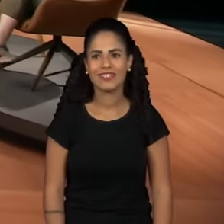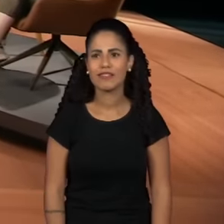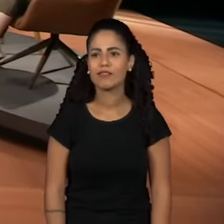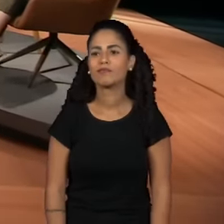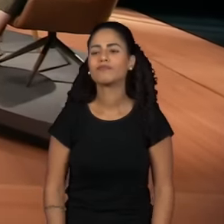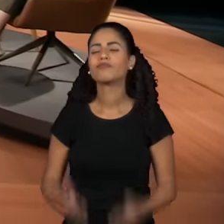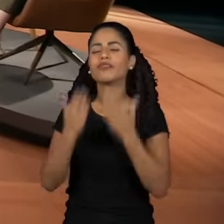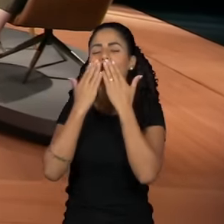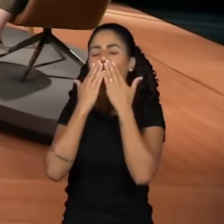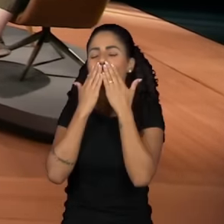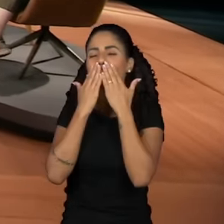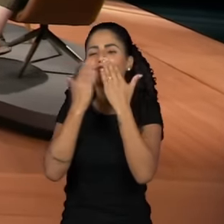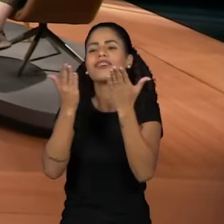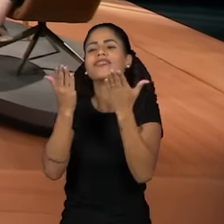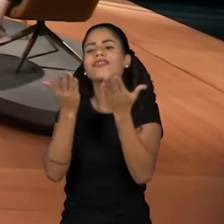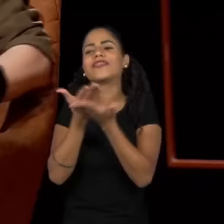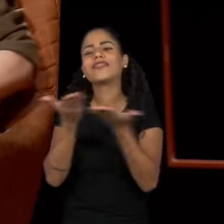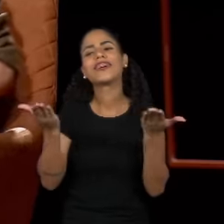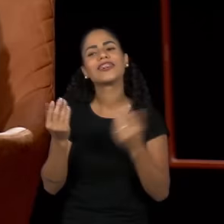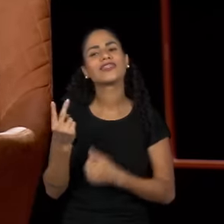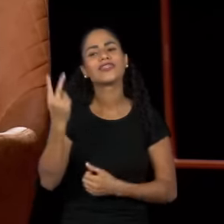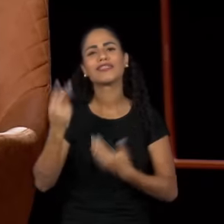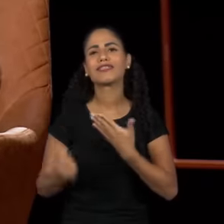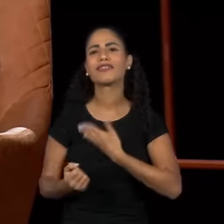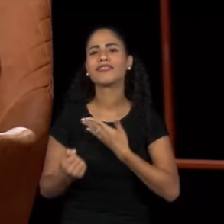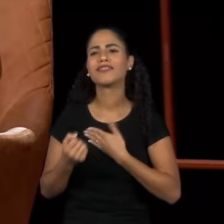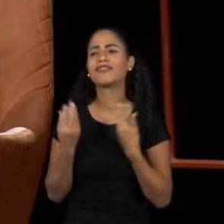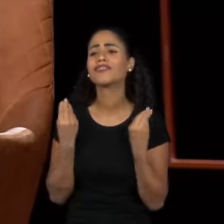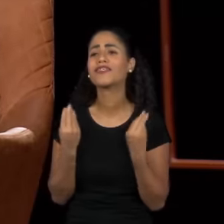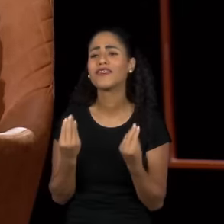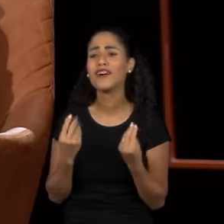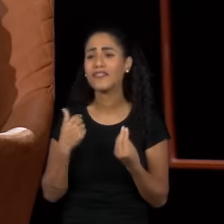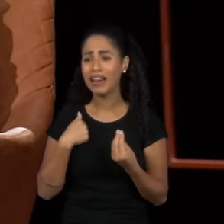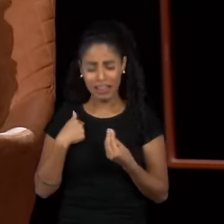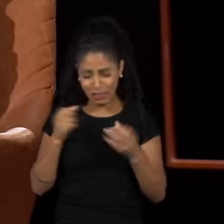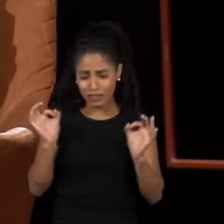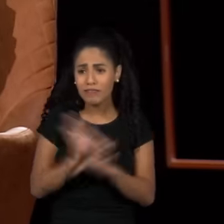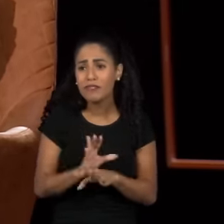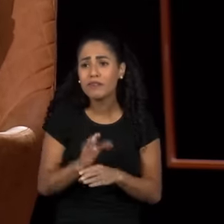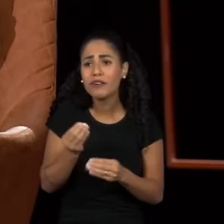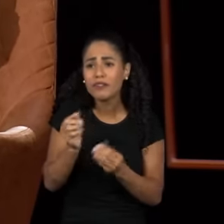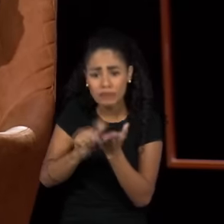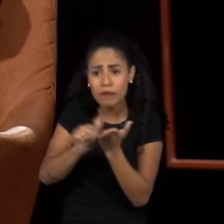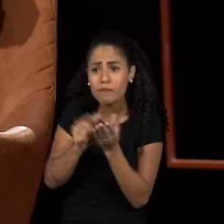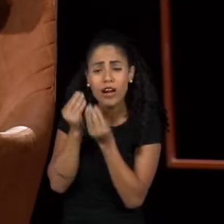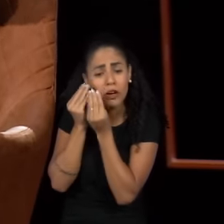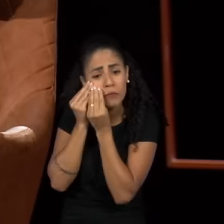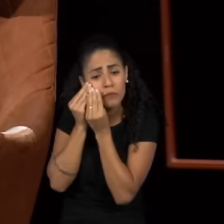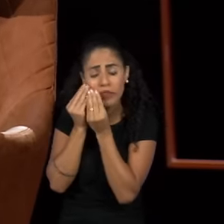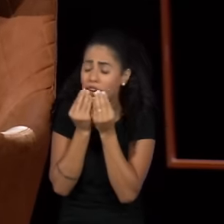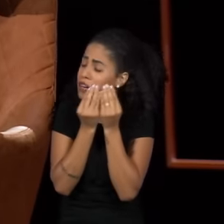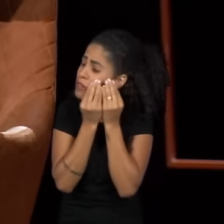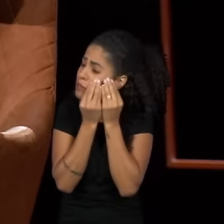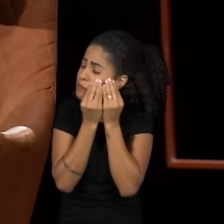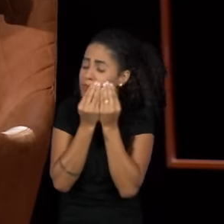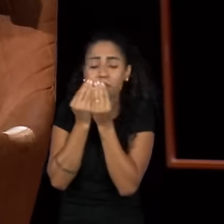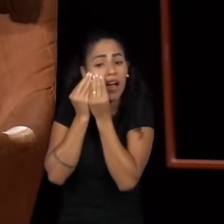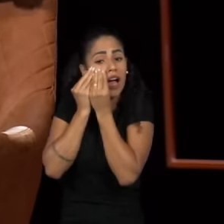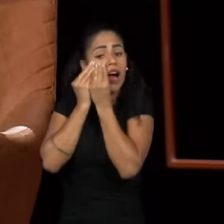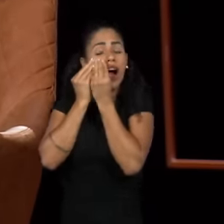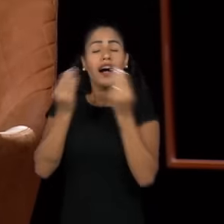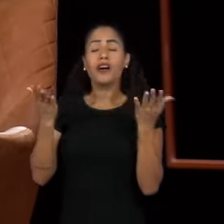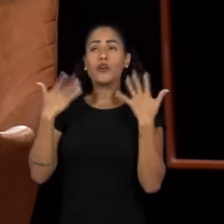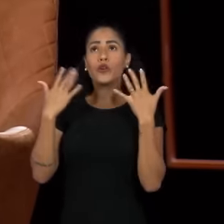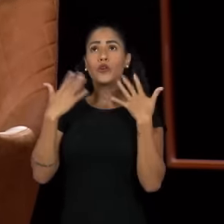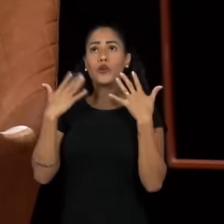Ai, beijo, Fridinha e Jaime. Gente, eu não estava preparada para isso. Eu devia ter trazido lenço, pelo amor de Deus.